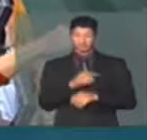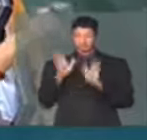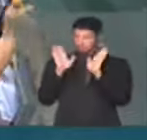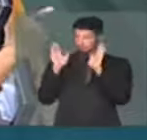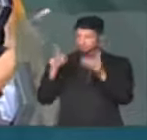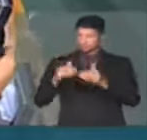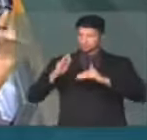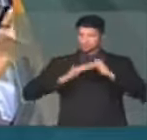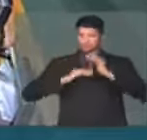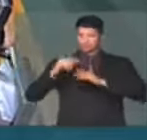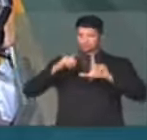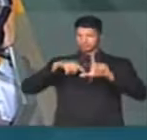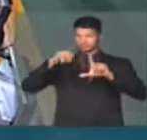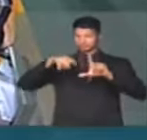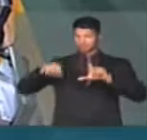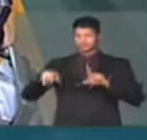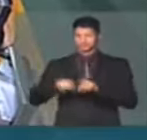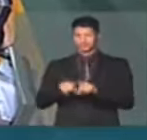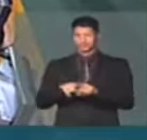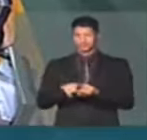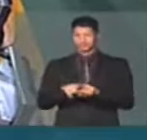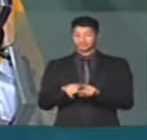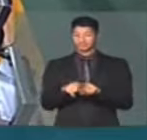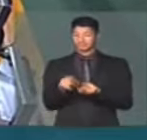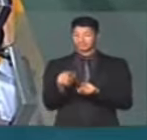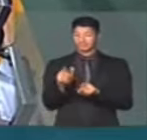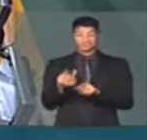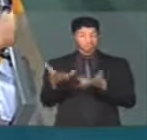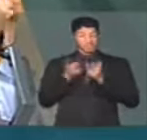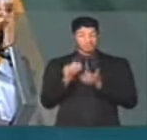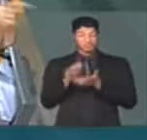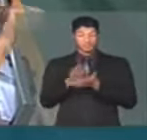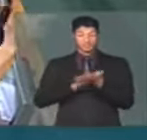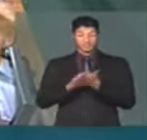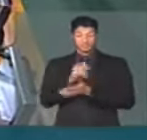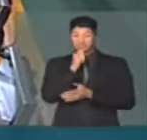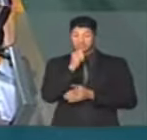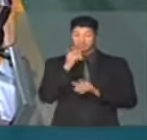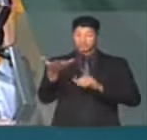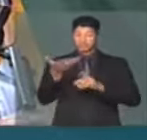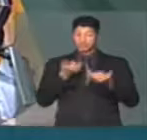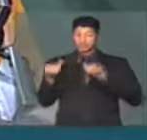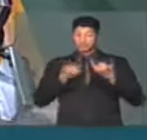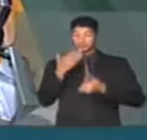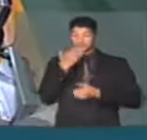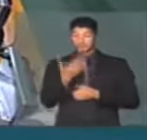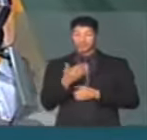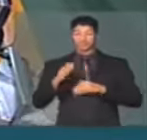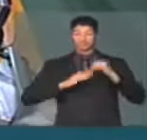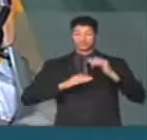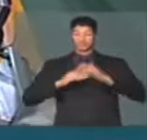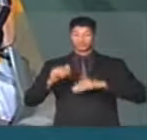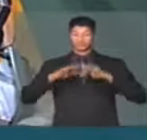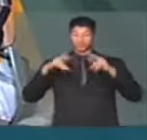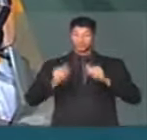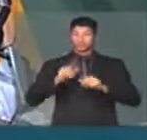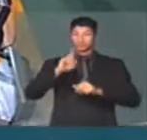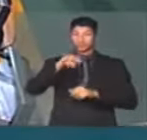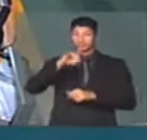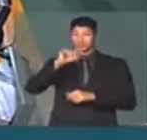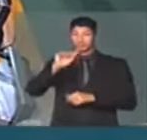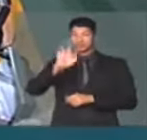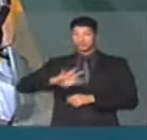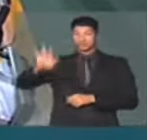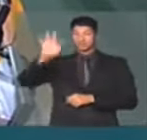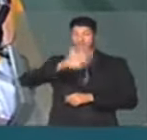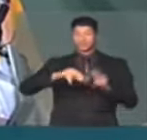nos debruçarmos sobre os dados e ainda nem recebemos os dados que solicitamos de todas as unidades